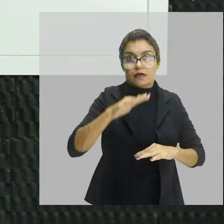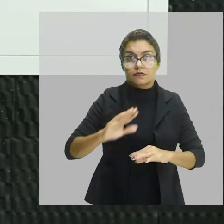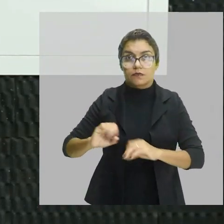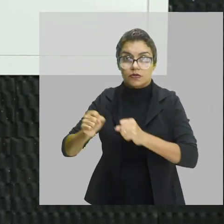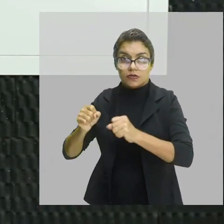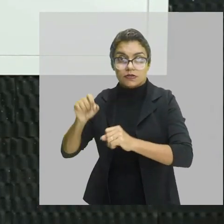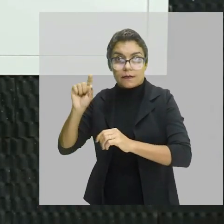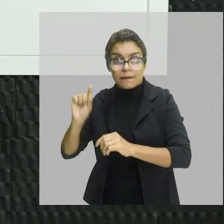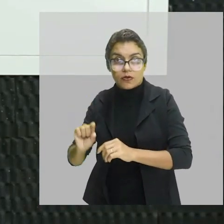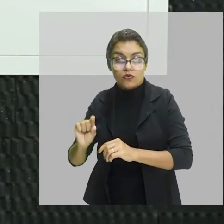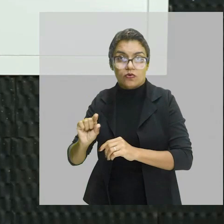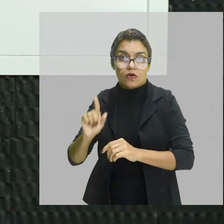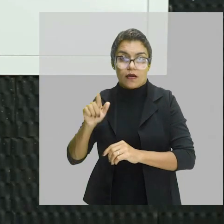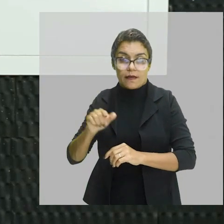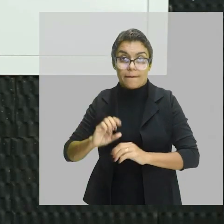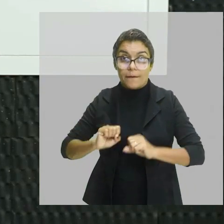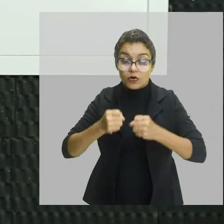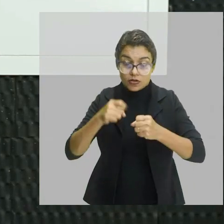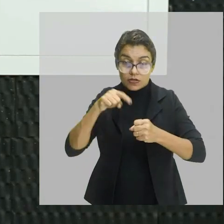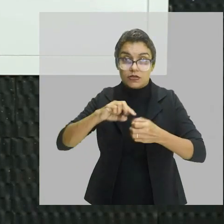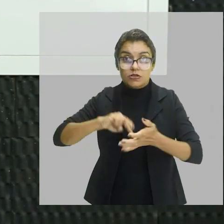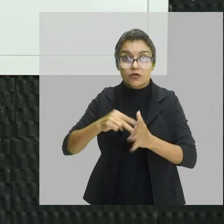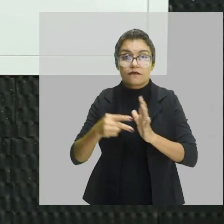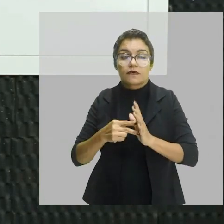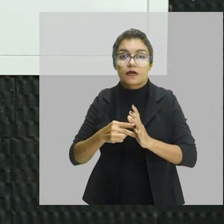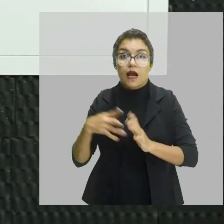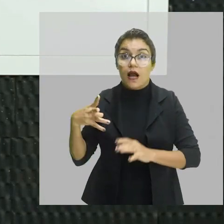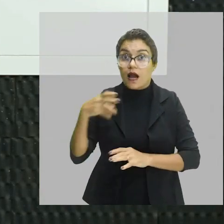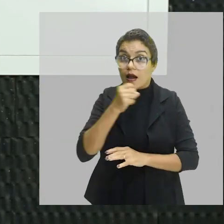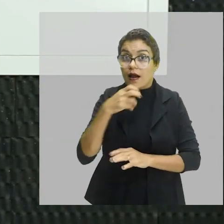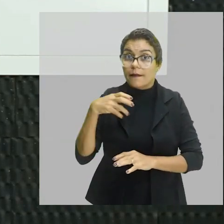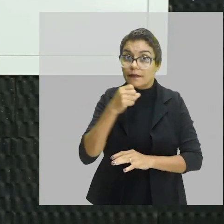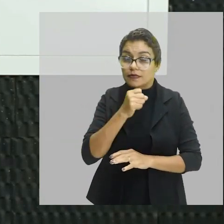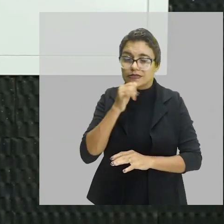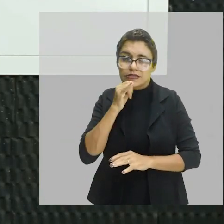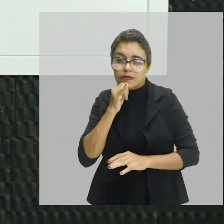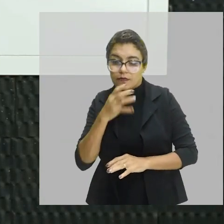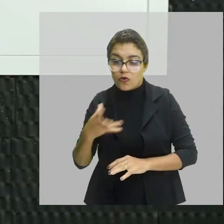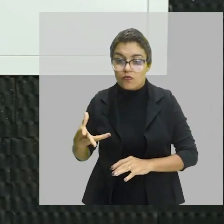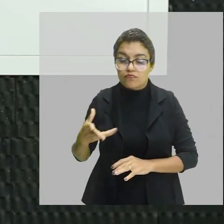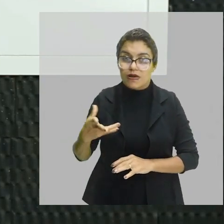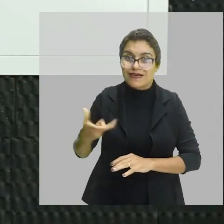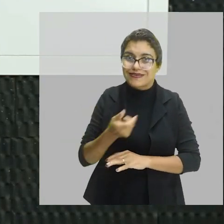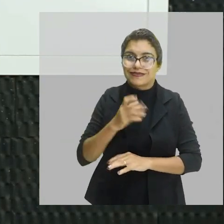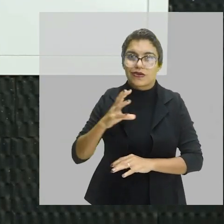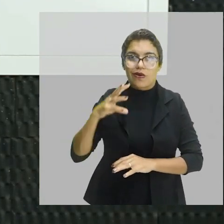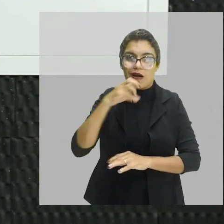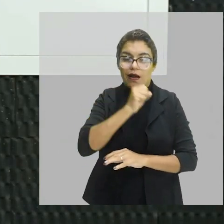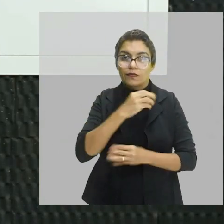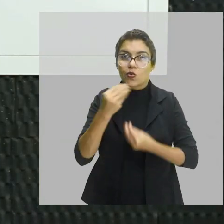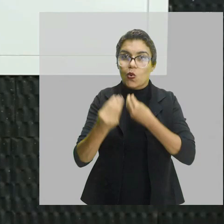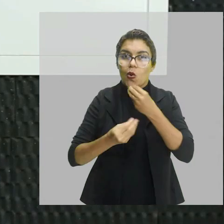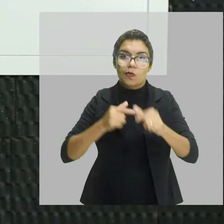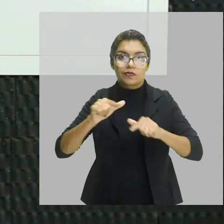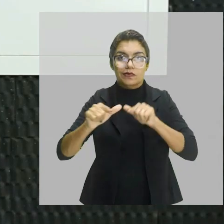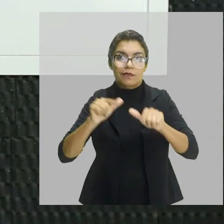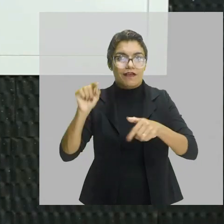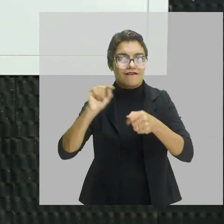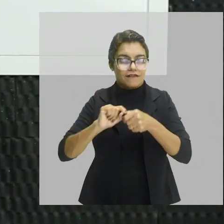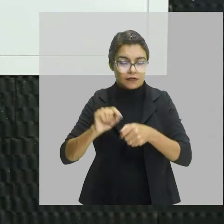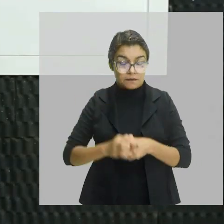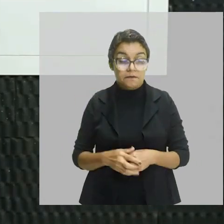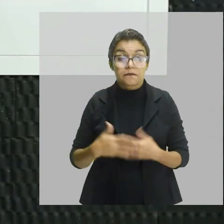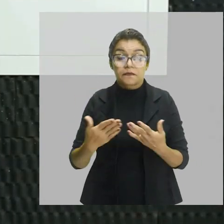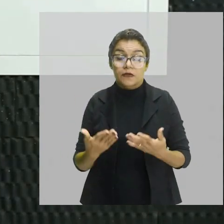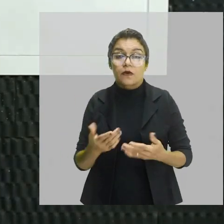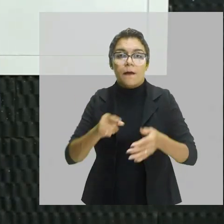a rapidez em que determinado trabalho será realizado. Certo? Bom, na